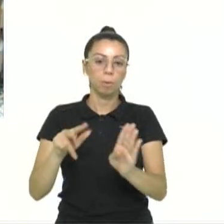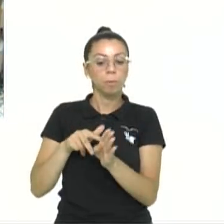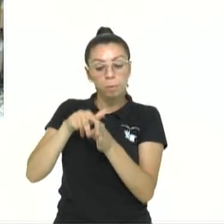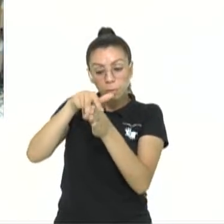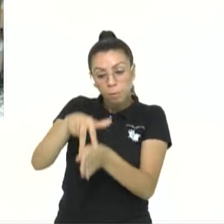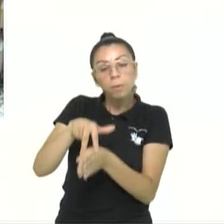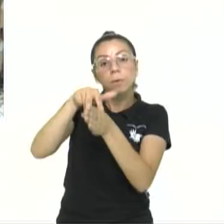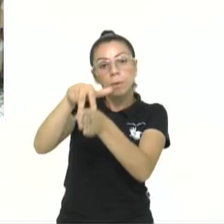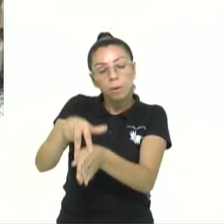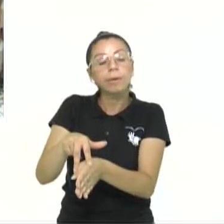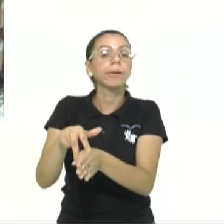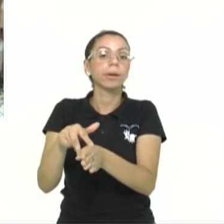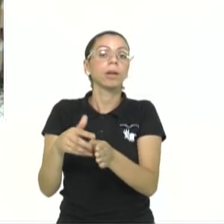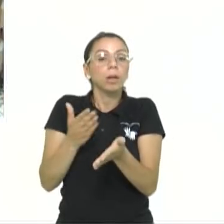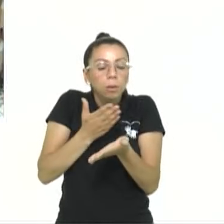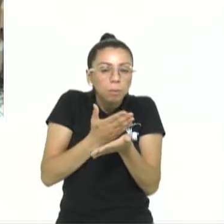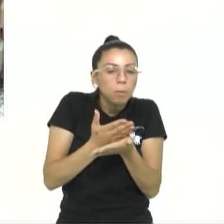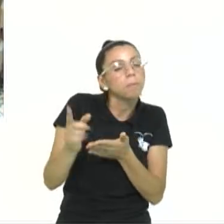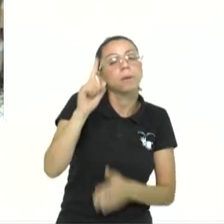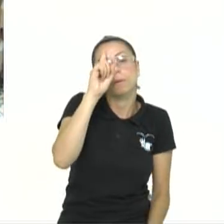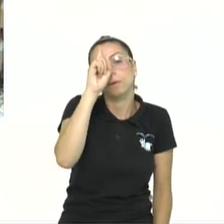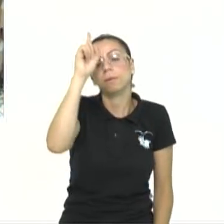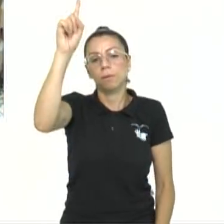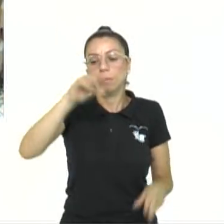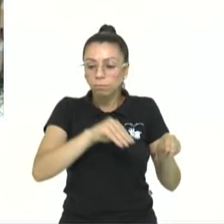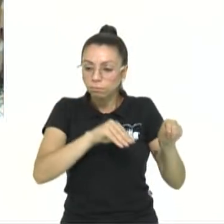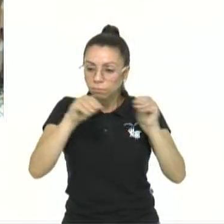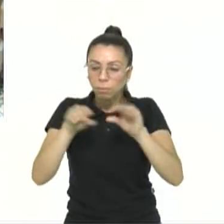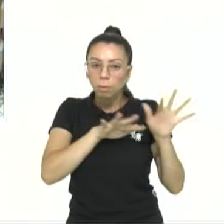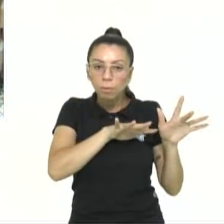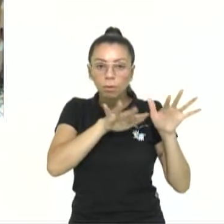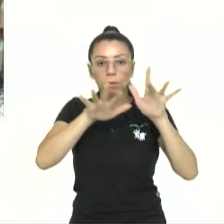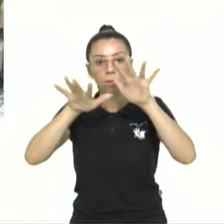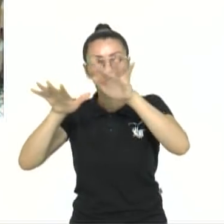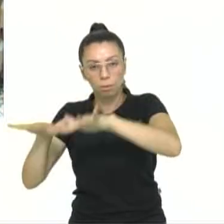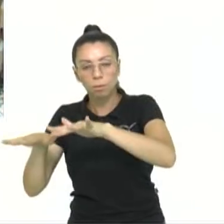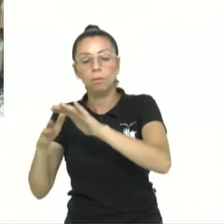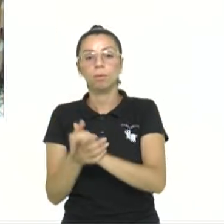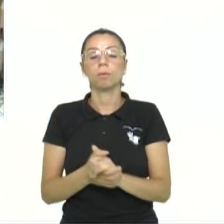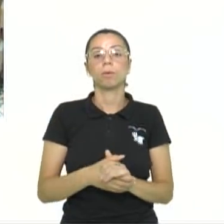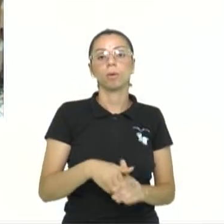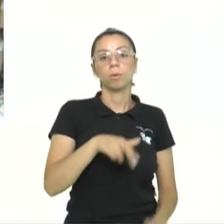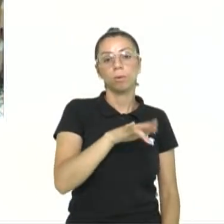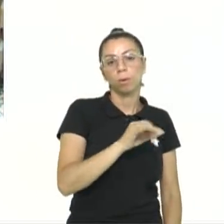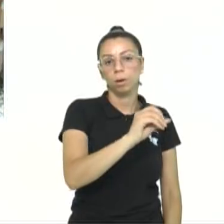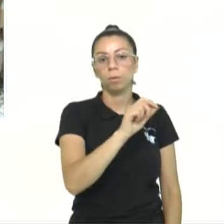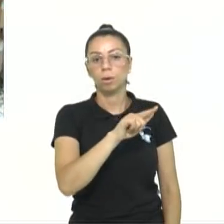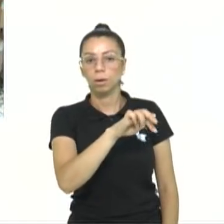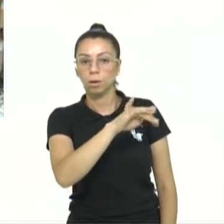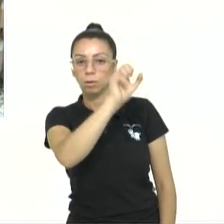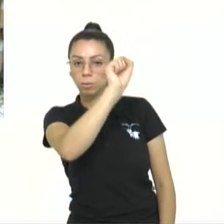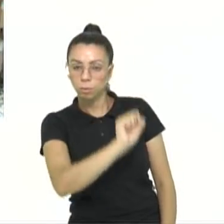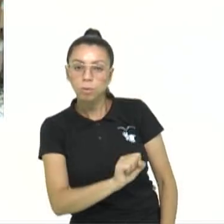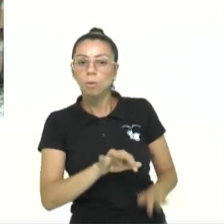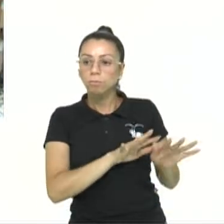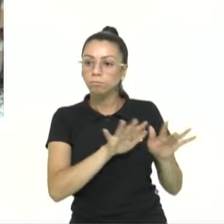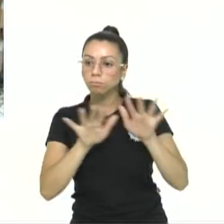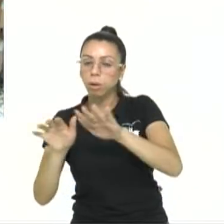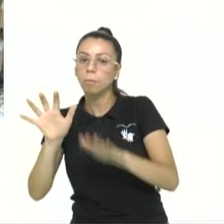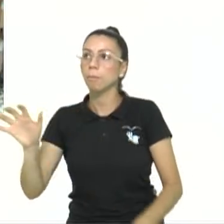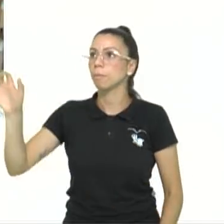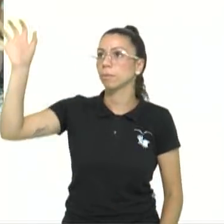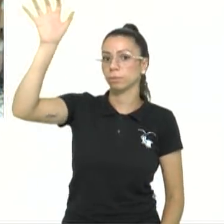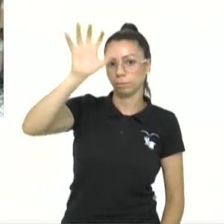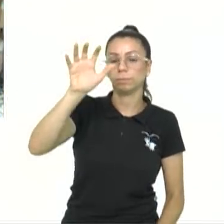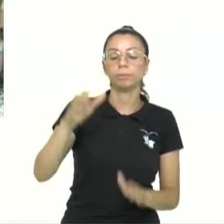dizer que foram os precursores dessa ideia ali dos fluxos migratórios do Rio Grande do Sul em direção a outras partes do Brasil. Tamanha